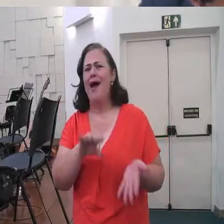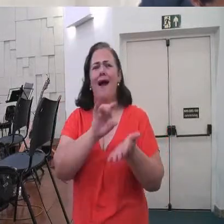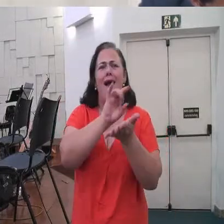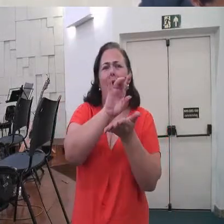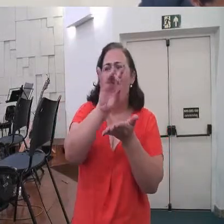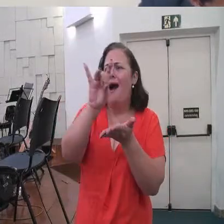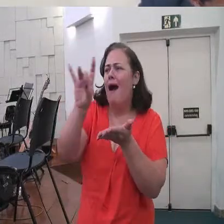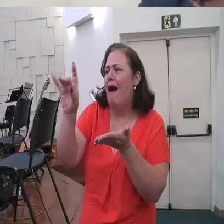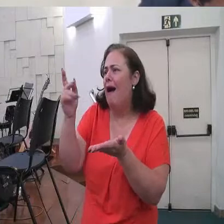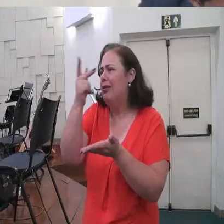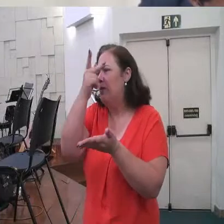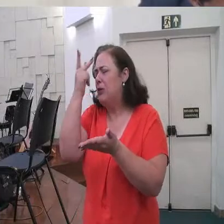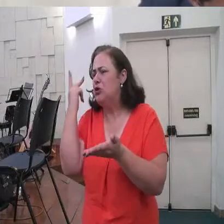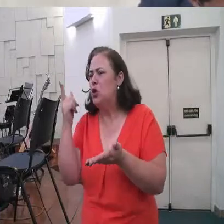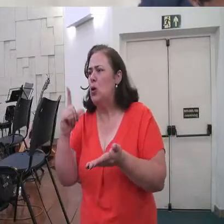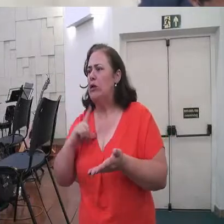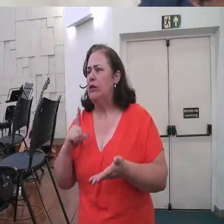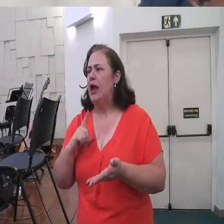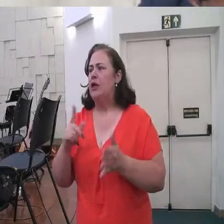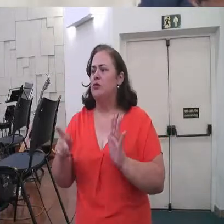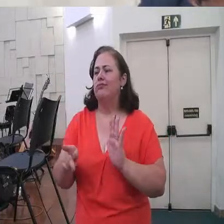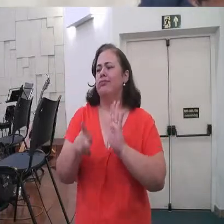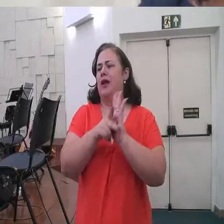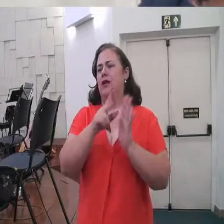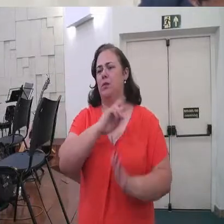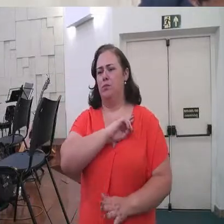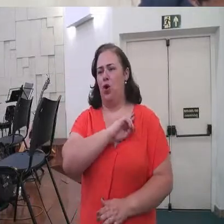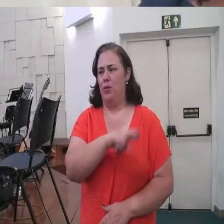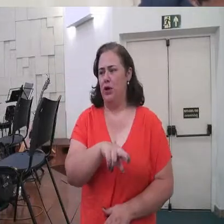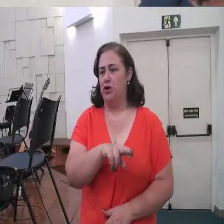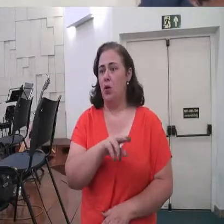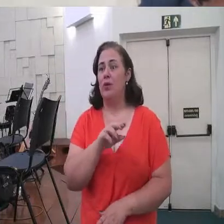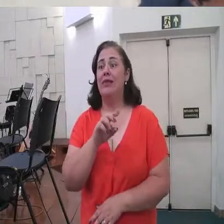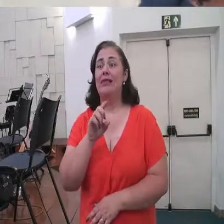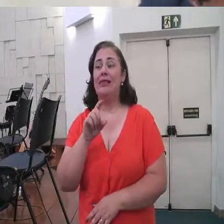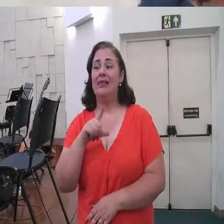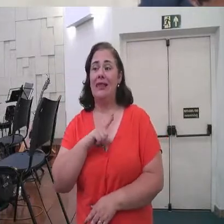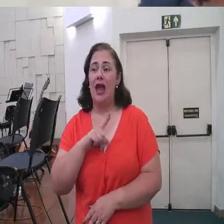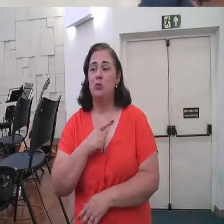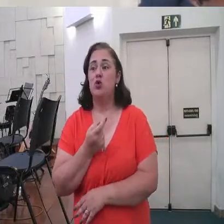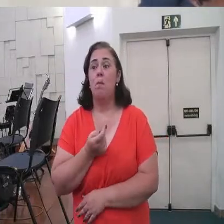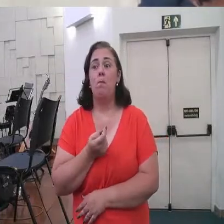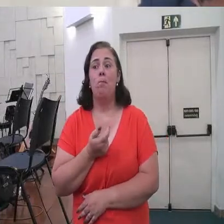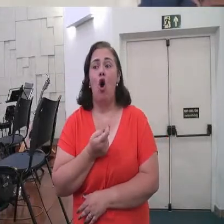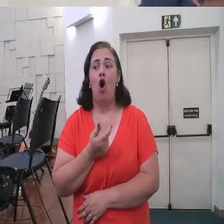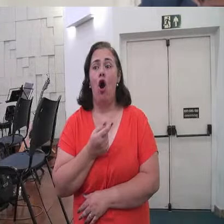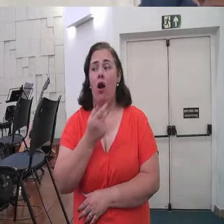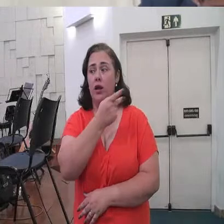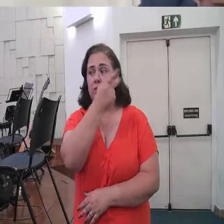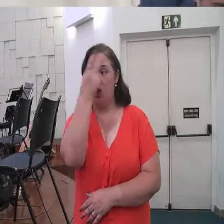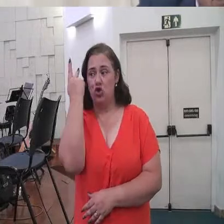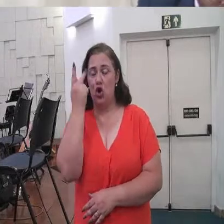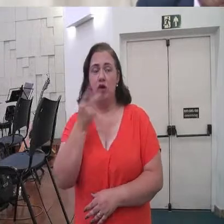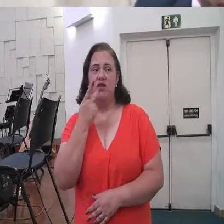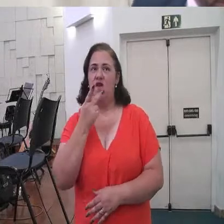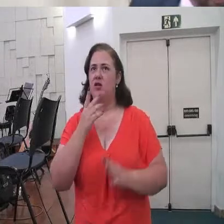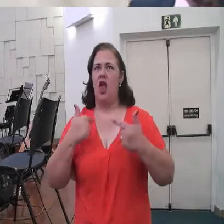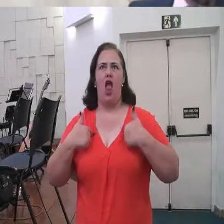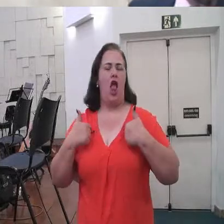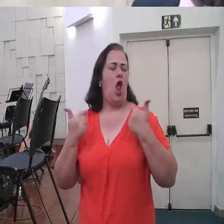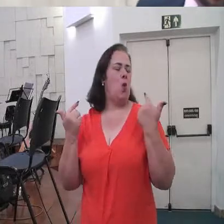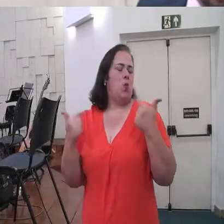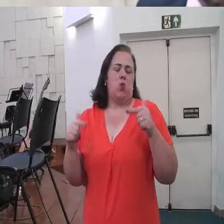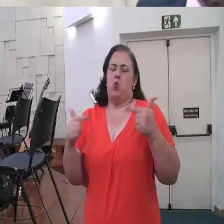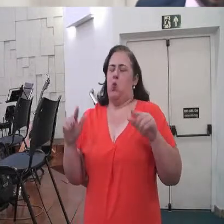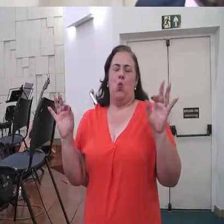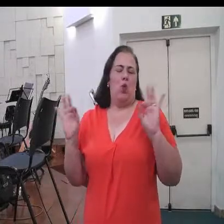pequena parcela que não professa nenhuma crença religiosa? Sim, há. Mas a maioria